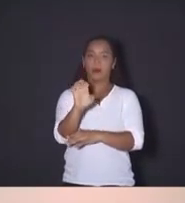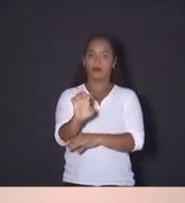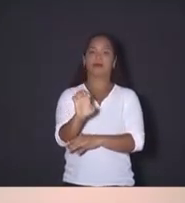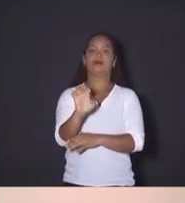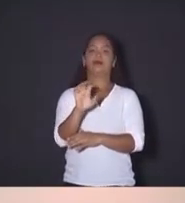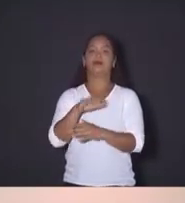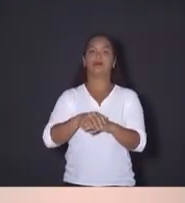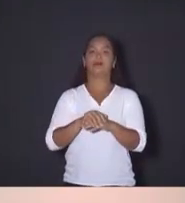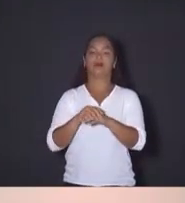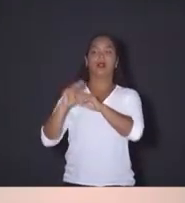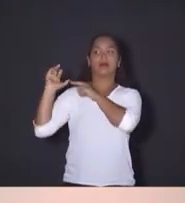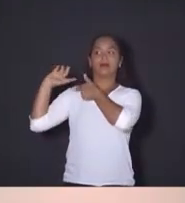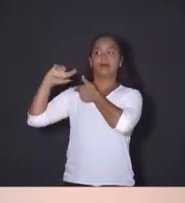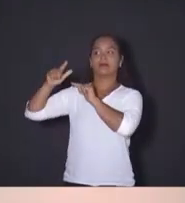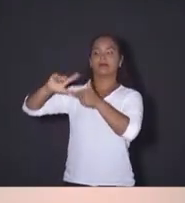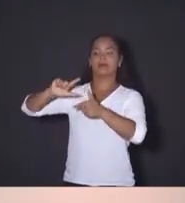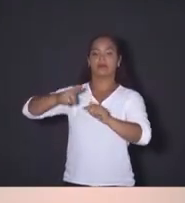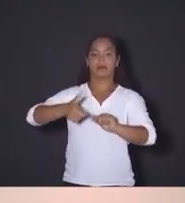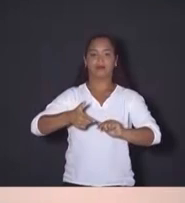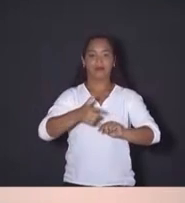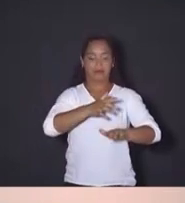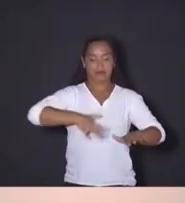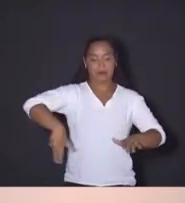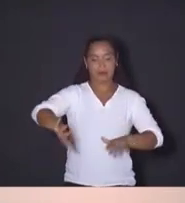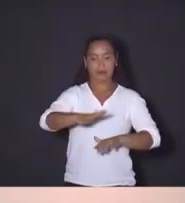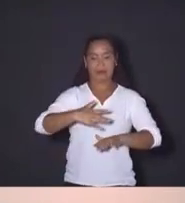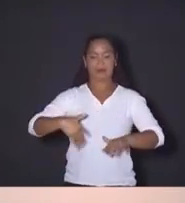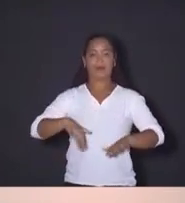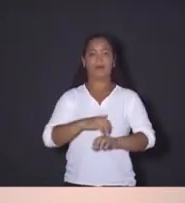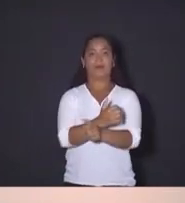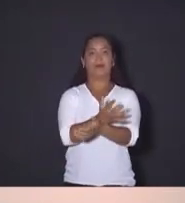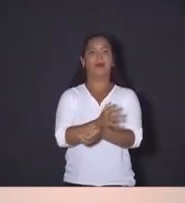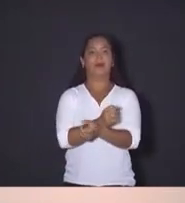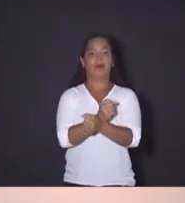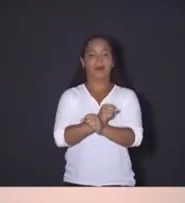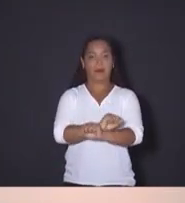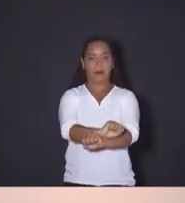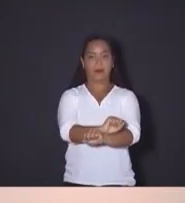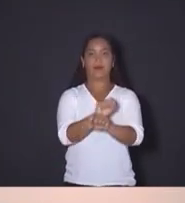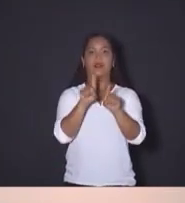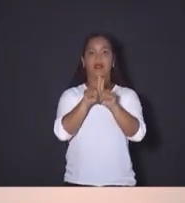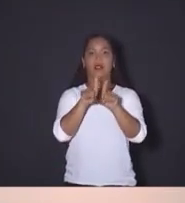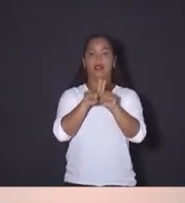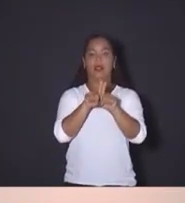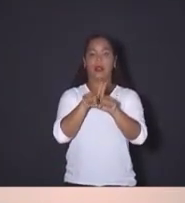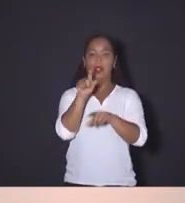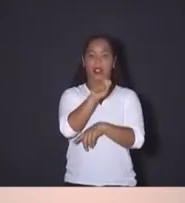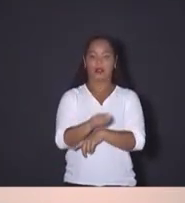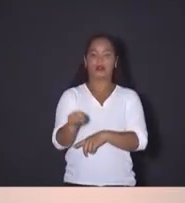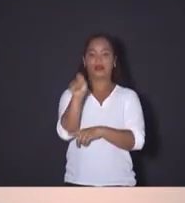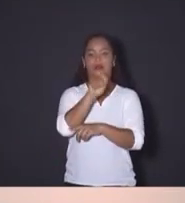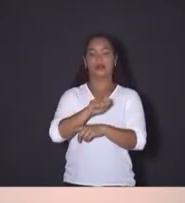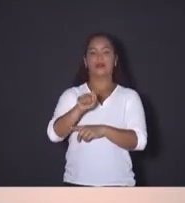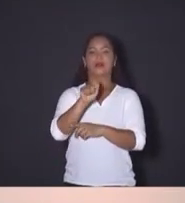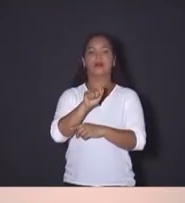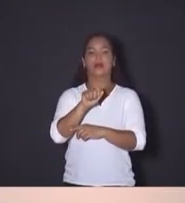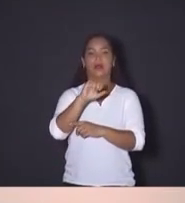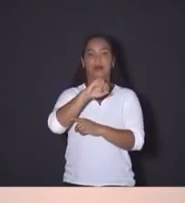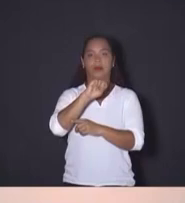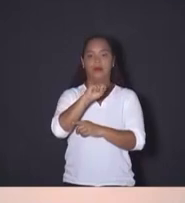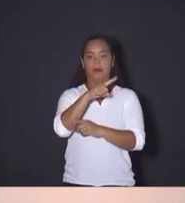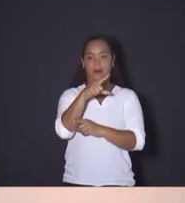tradicionais de terreiros de candomblé e quilombolas da associação são jorge filho da goméia